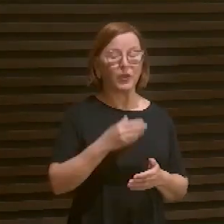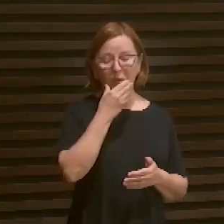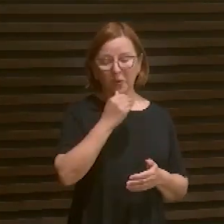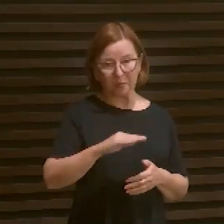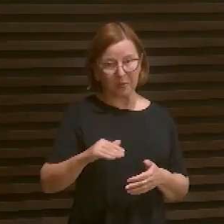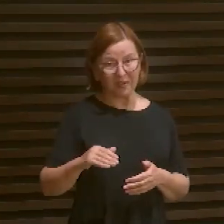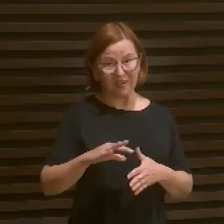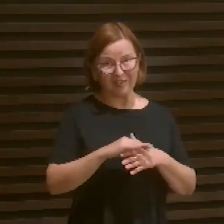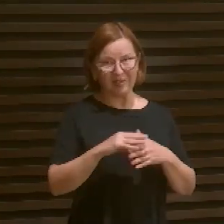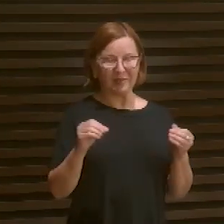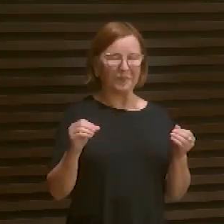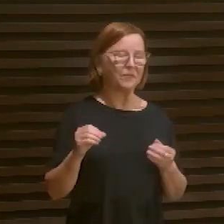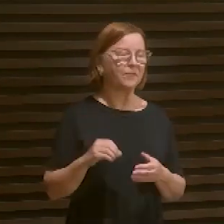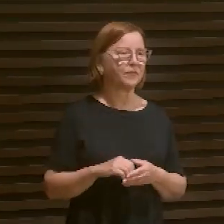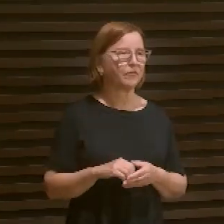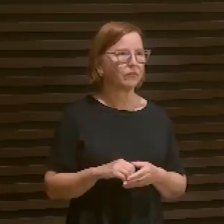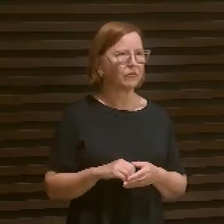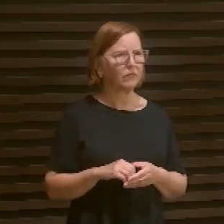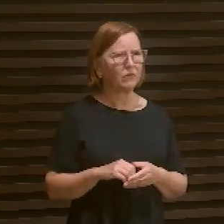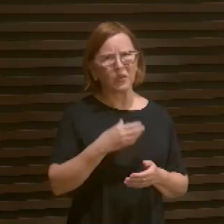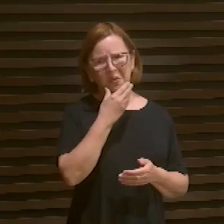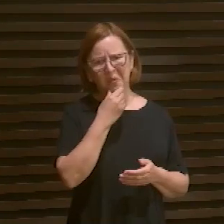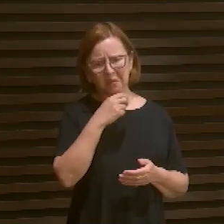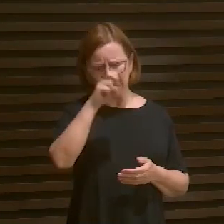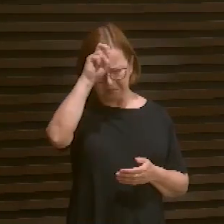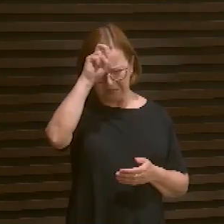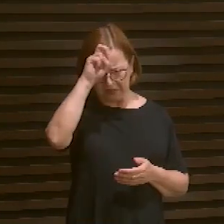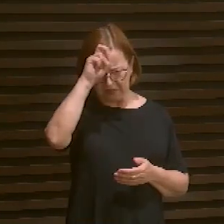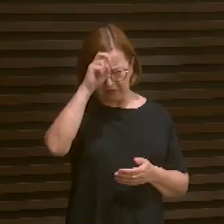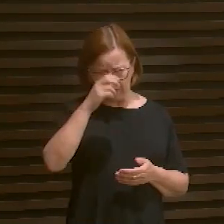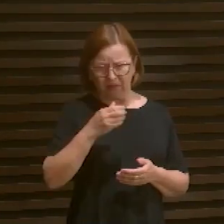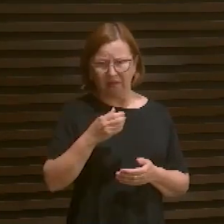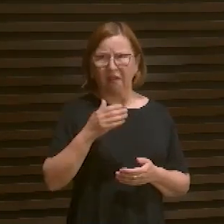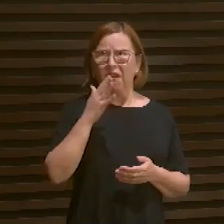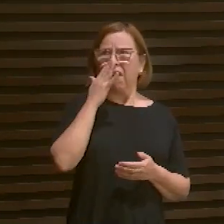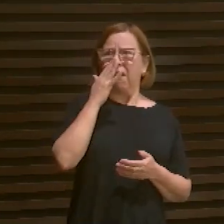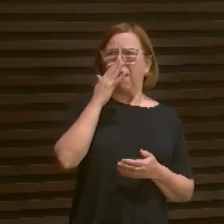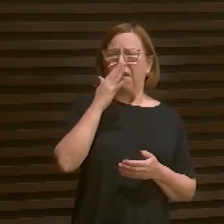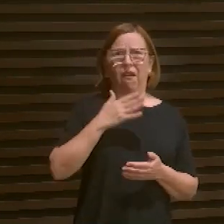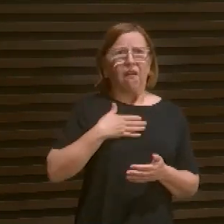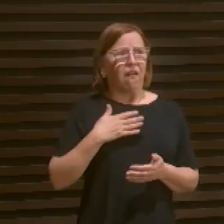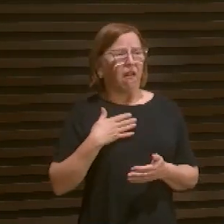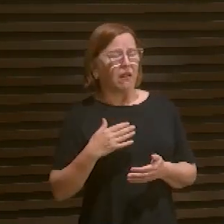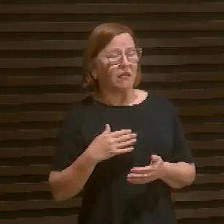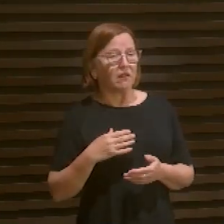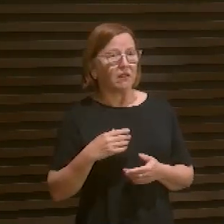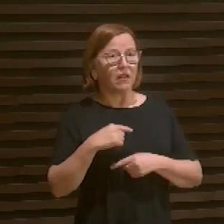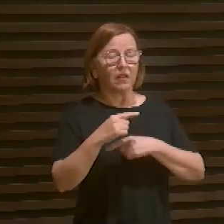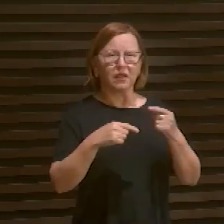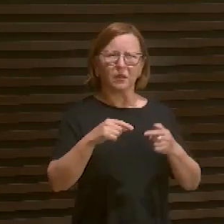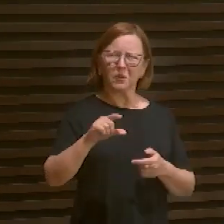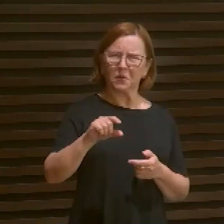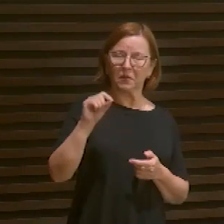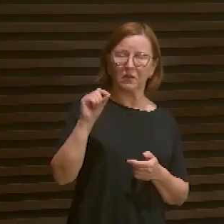curado. E o cara ficou muito impressionado. E quando ele vai descobrir,